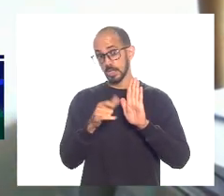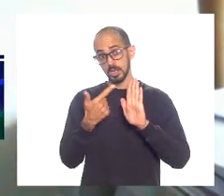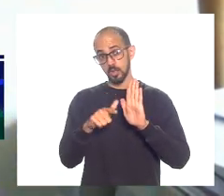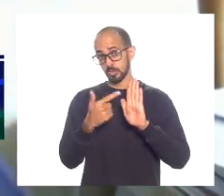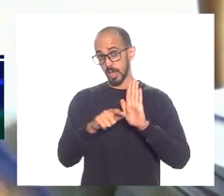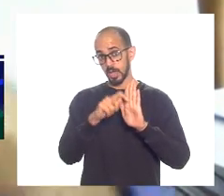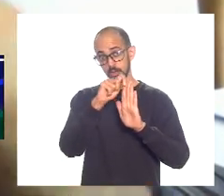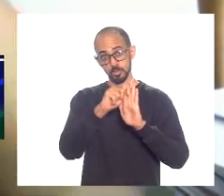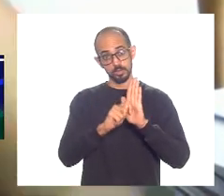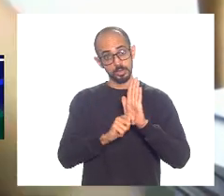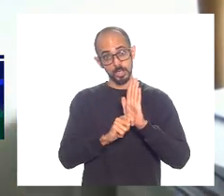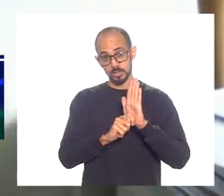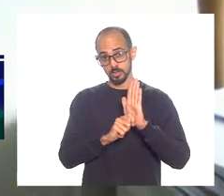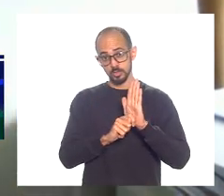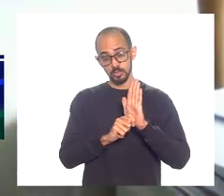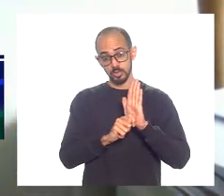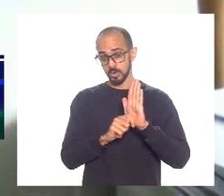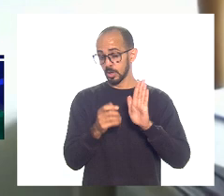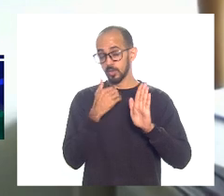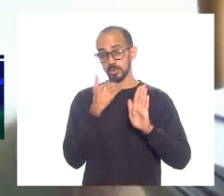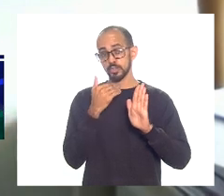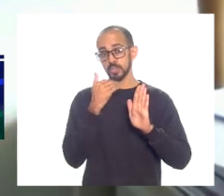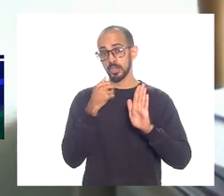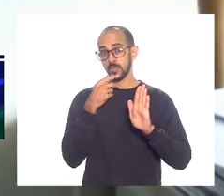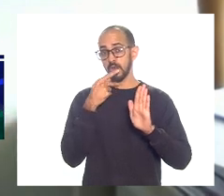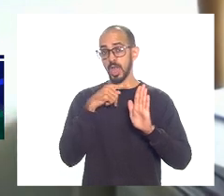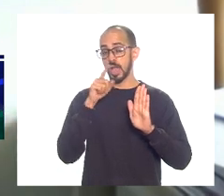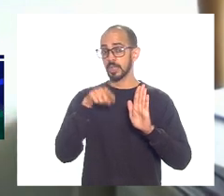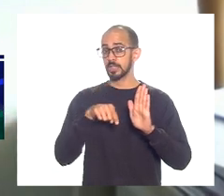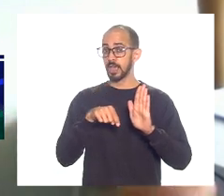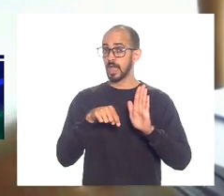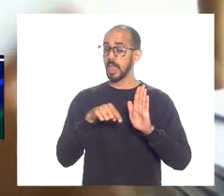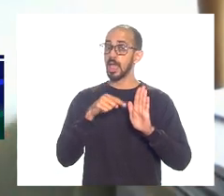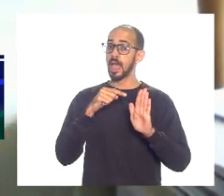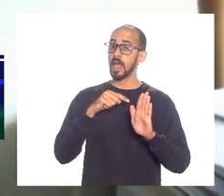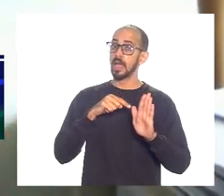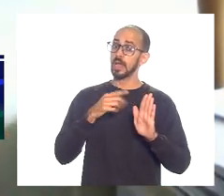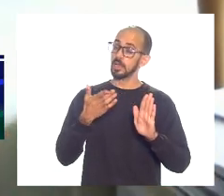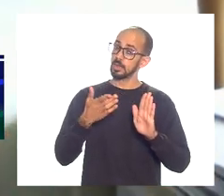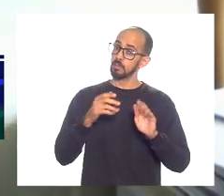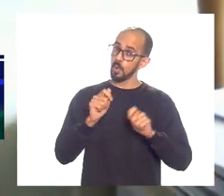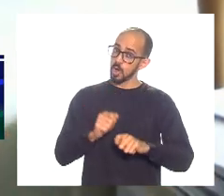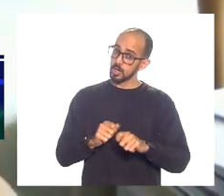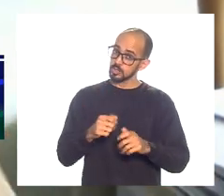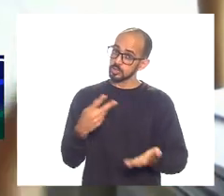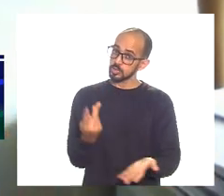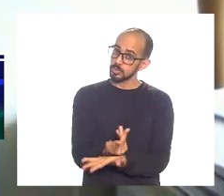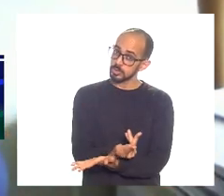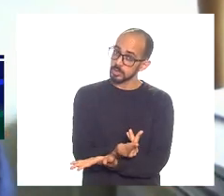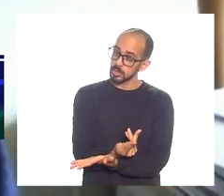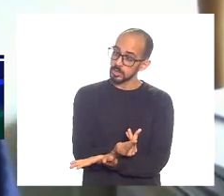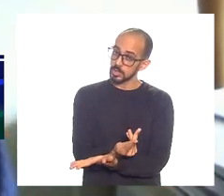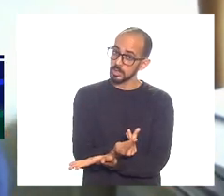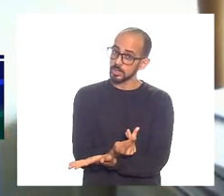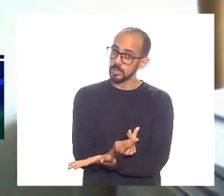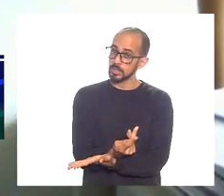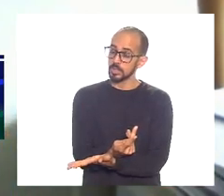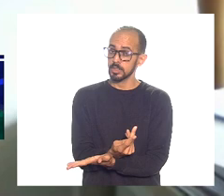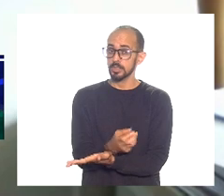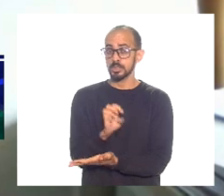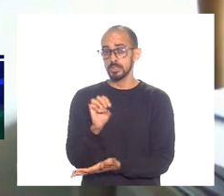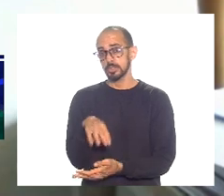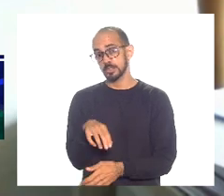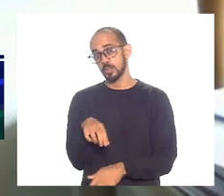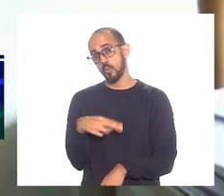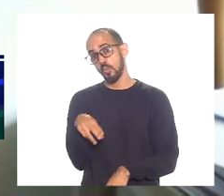possivelmente é hipótese. E hipótese pode dar certo ou não. Então, eu